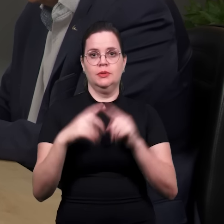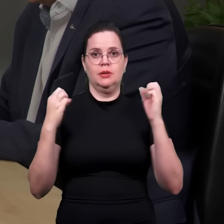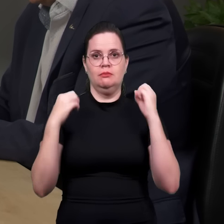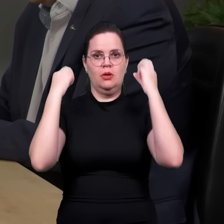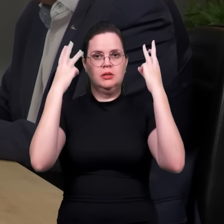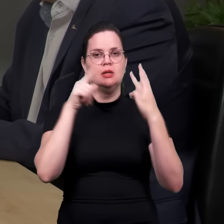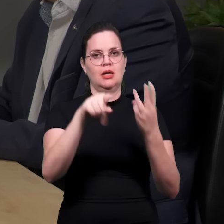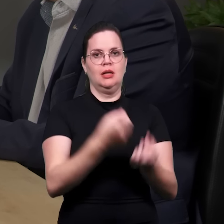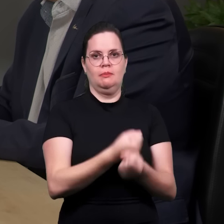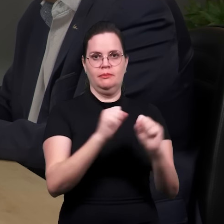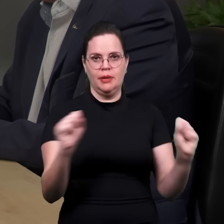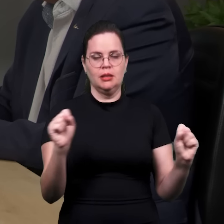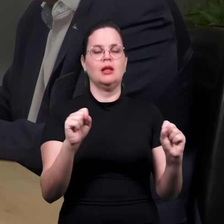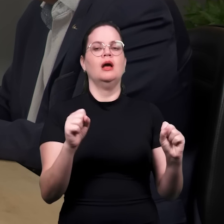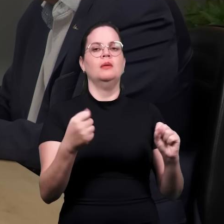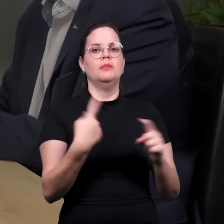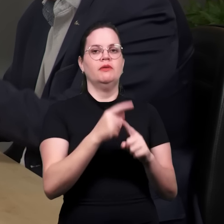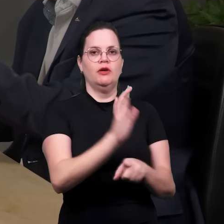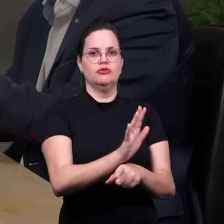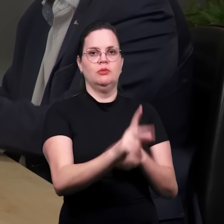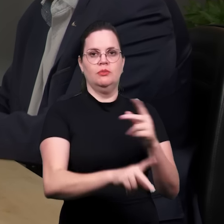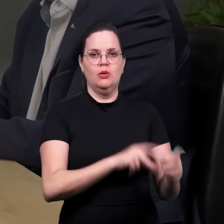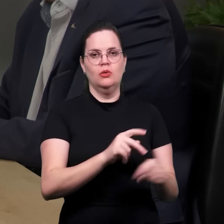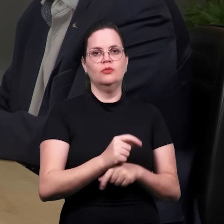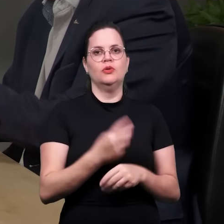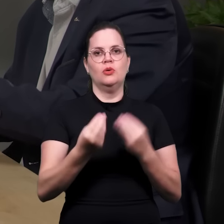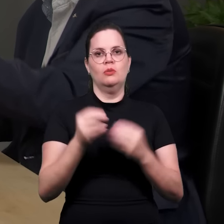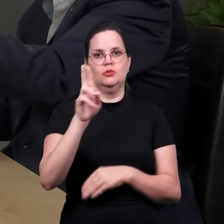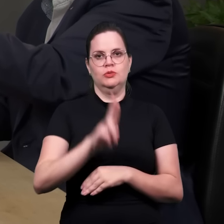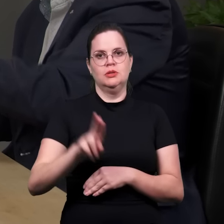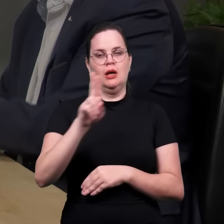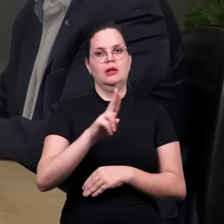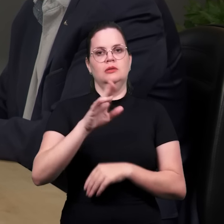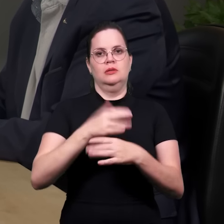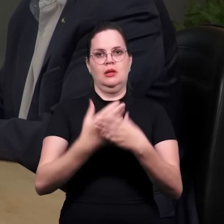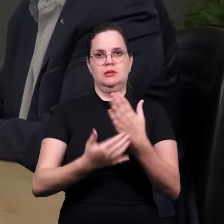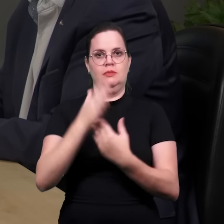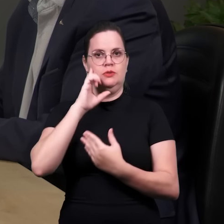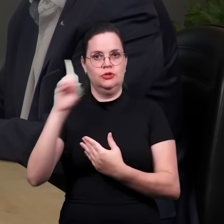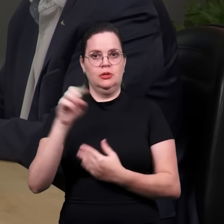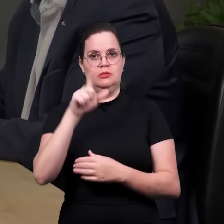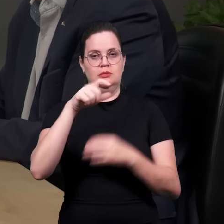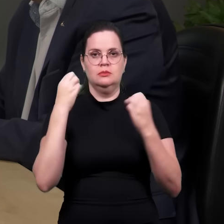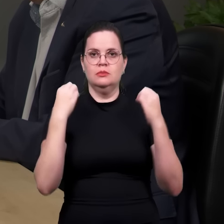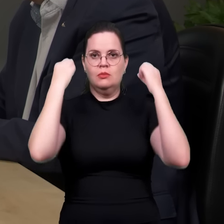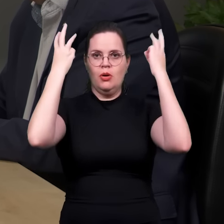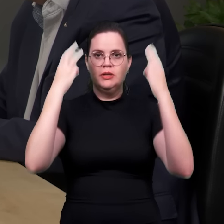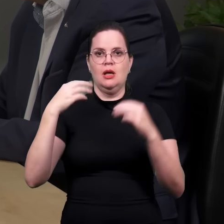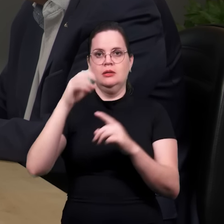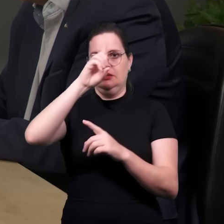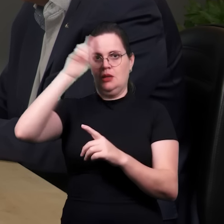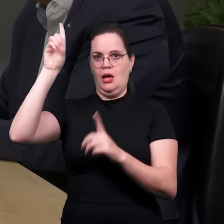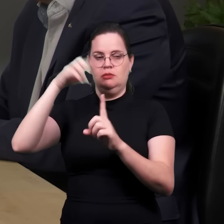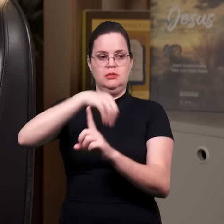revelava ao povo através de Deus, né? Ele era o mediador, né, digamos assim, entre